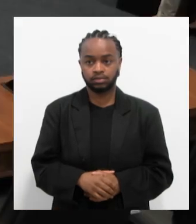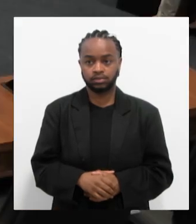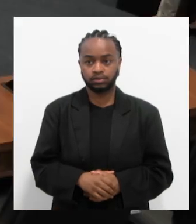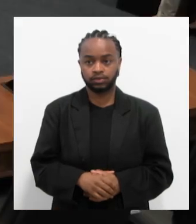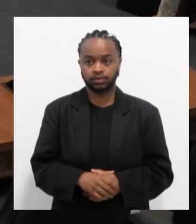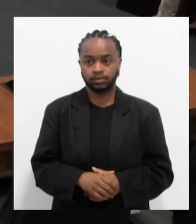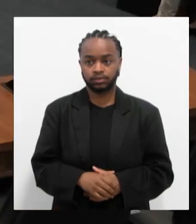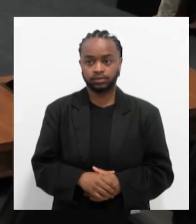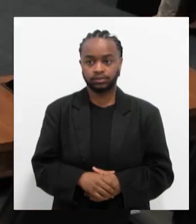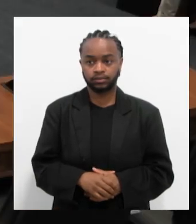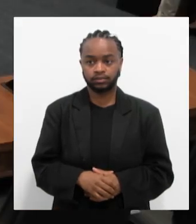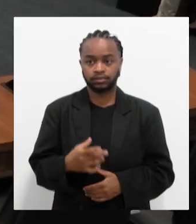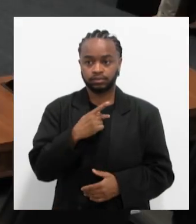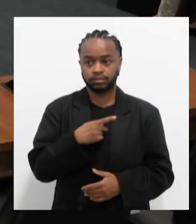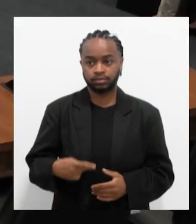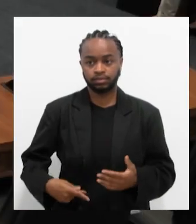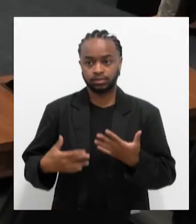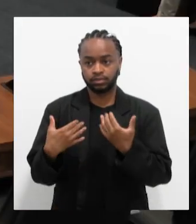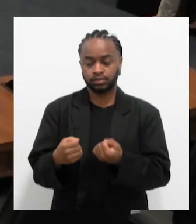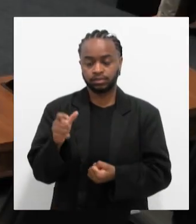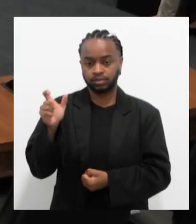A presidência defere o pedido de Vossa Excelência.